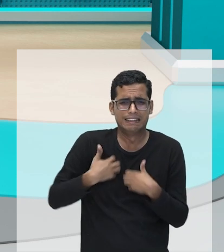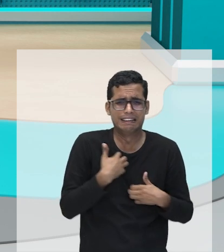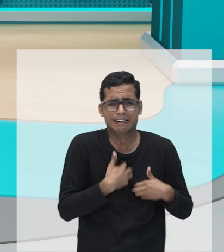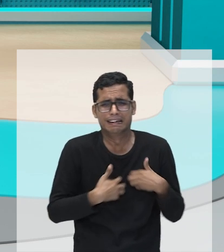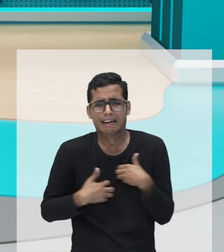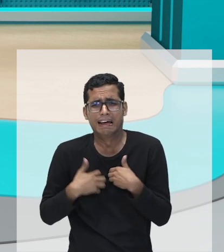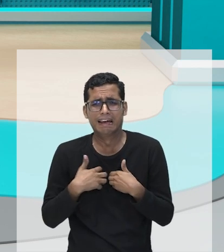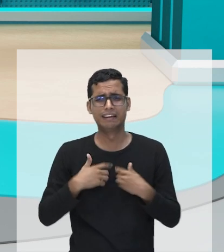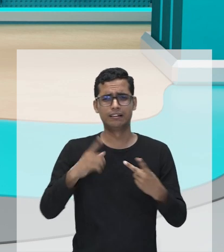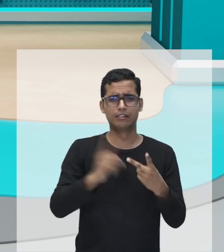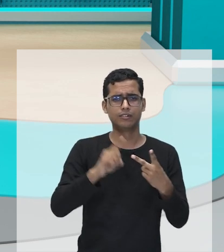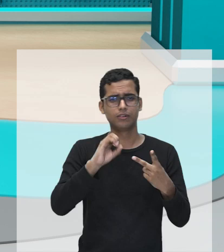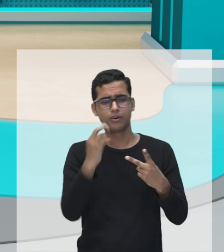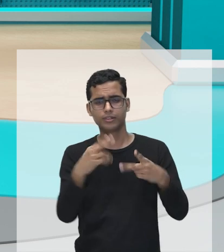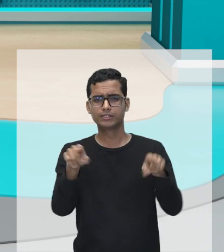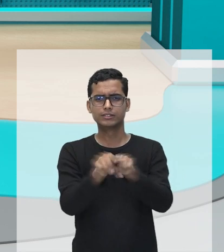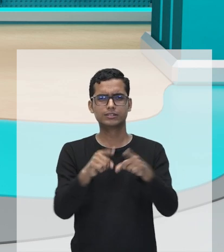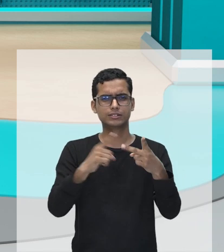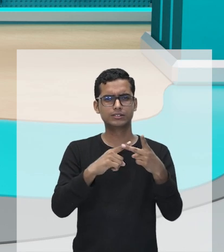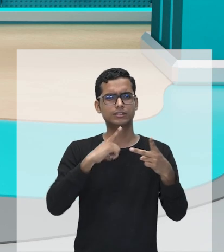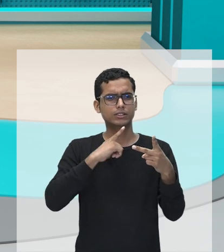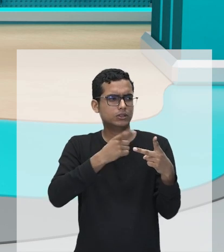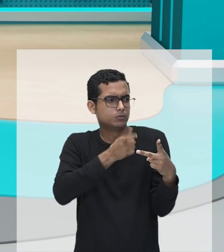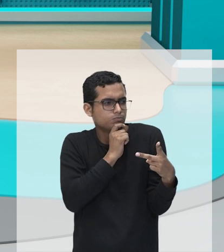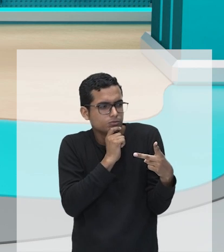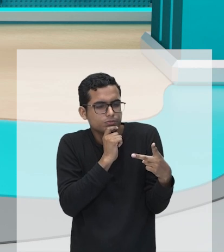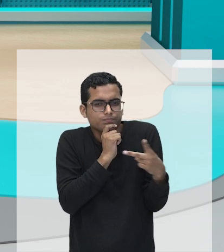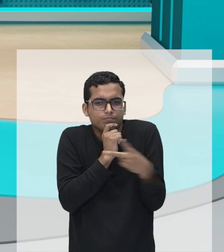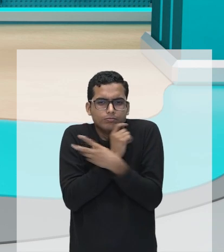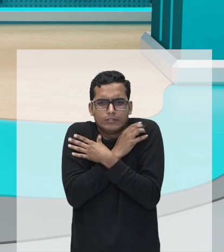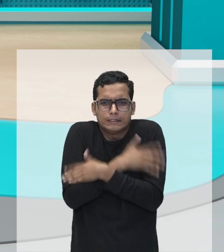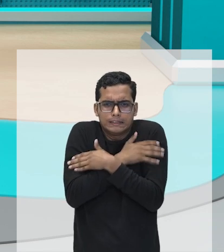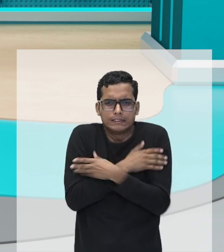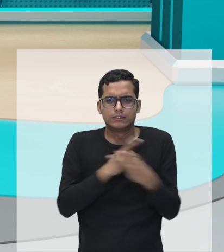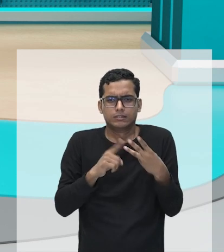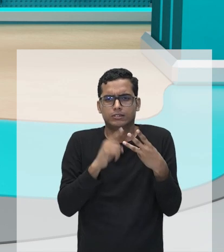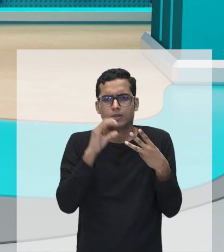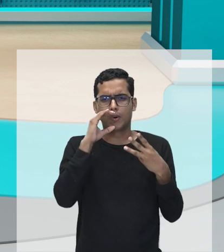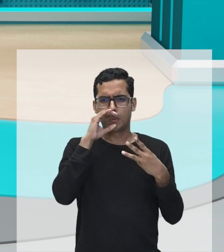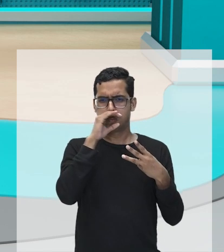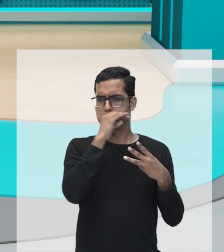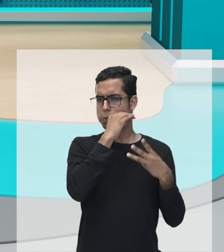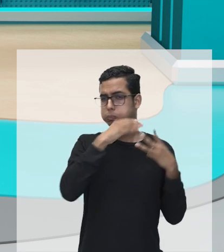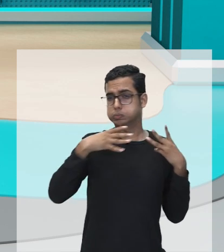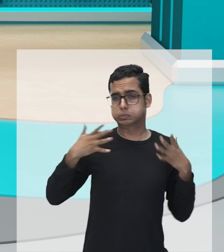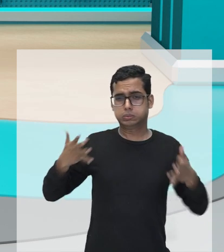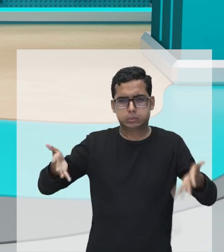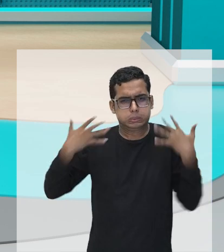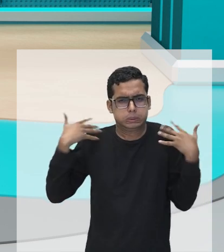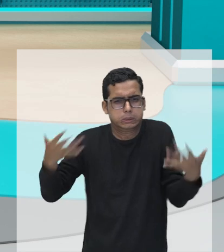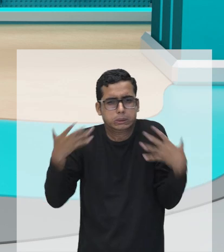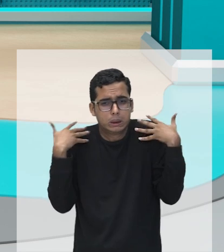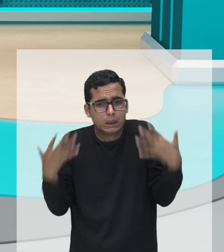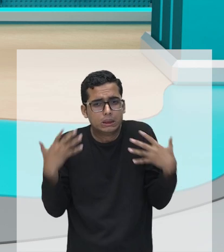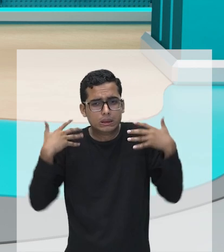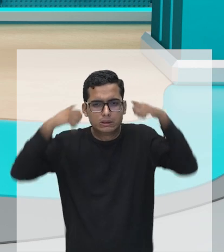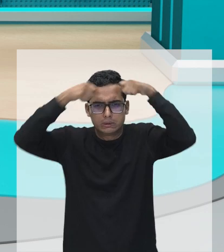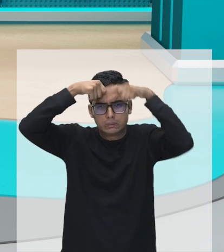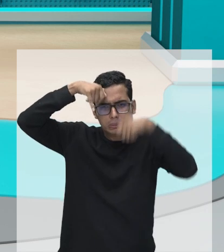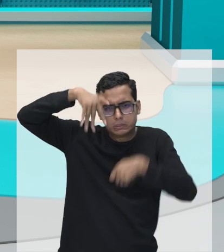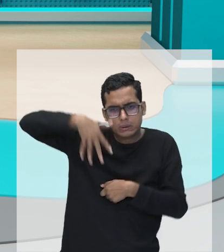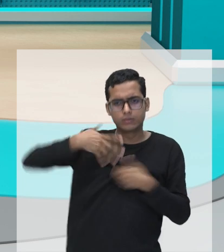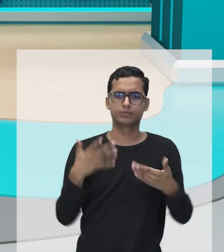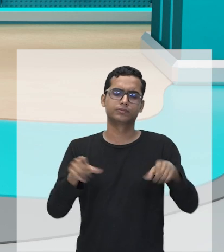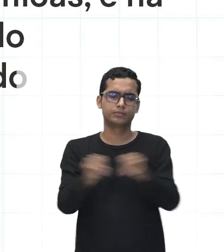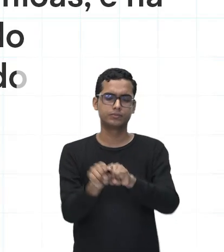de quente, de frio. Então, existe um simbolismo muito grande nas cores. E agora nós vamos analisar algumas obras